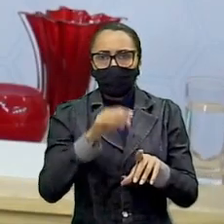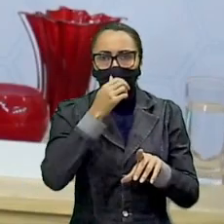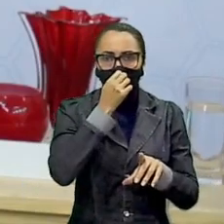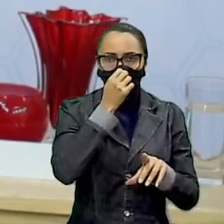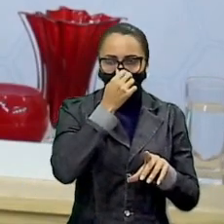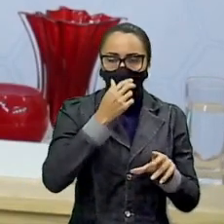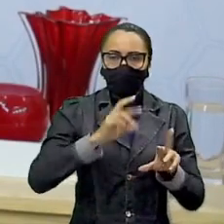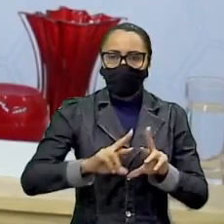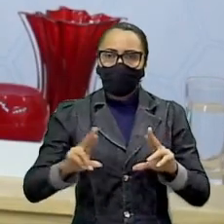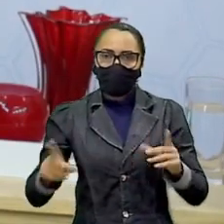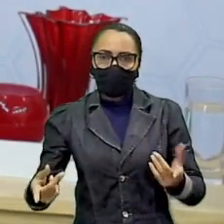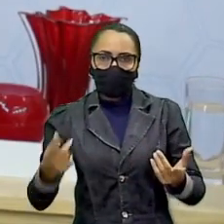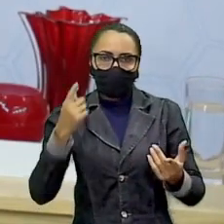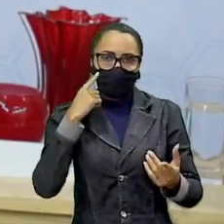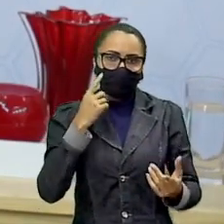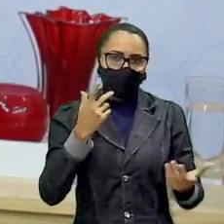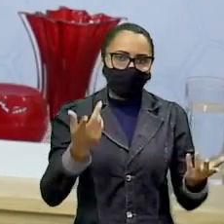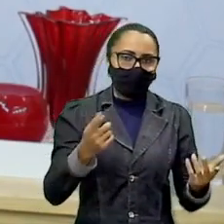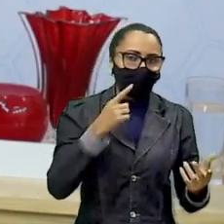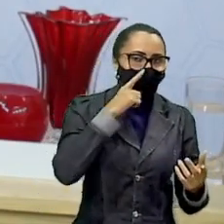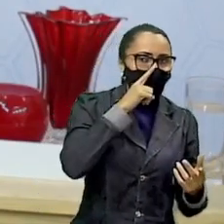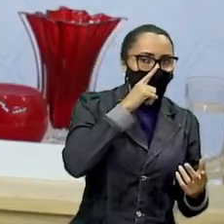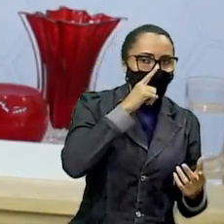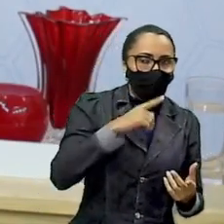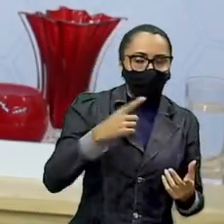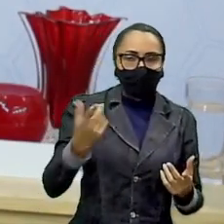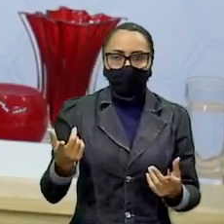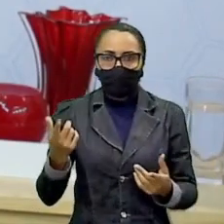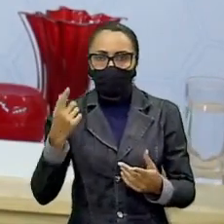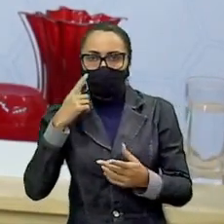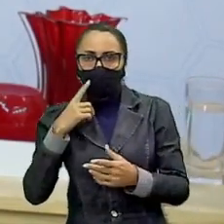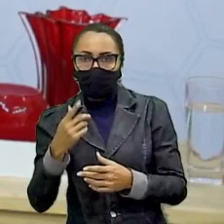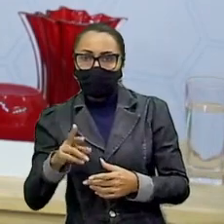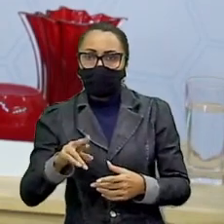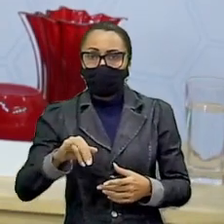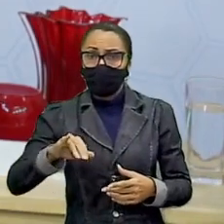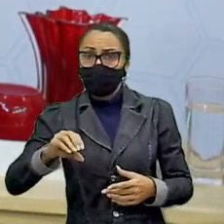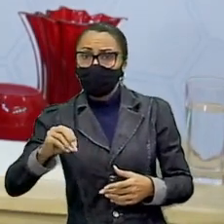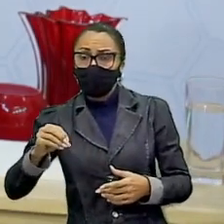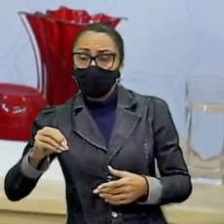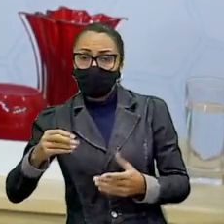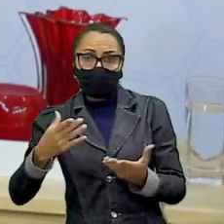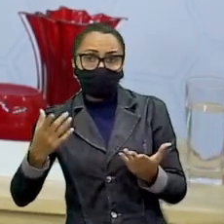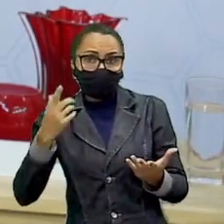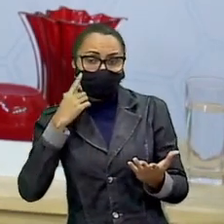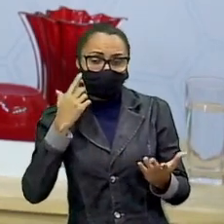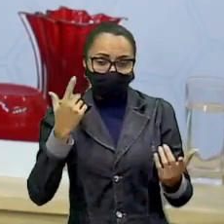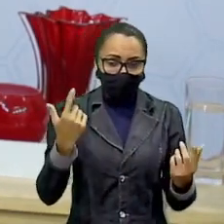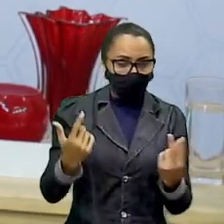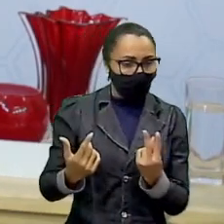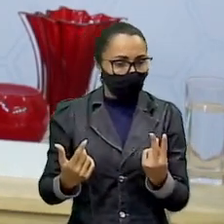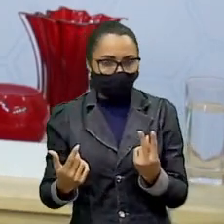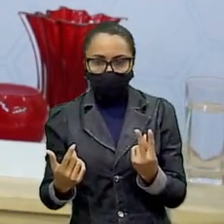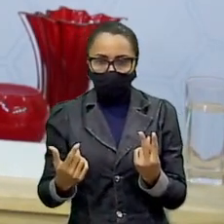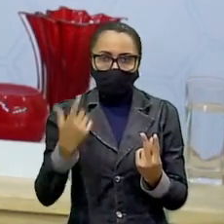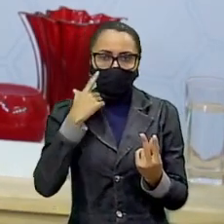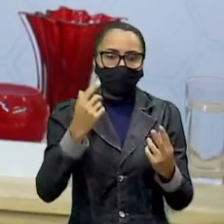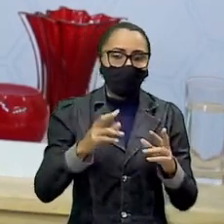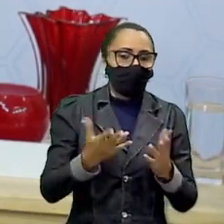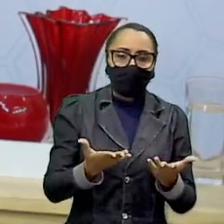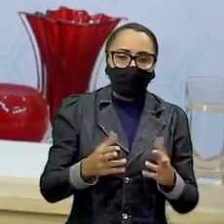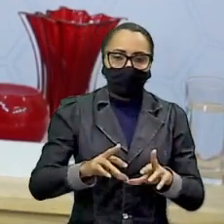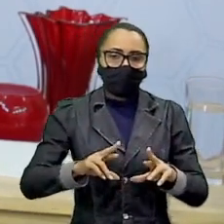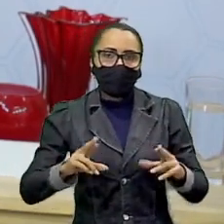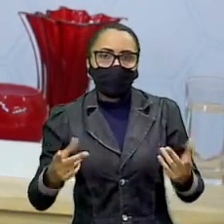diferença entre perigo e risco. Então, às vezes a gente se confunde, né, a norma traz perigo, traz hora risco, e aí a diferença,